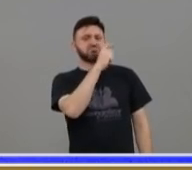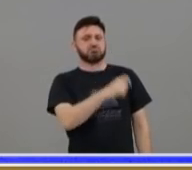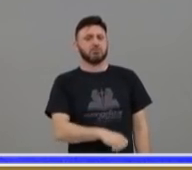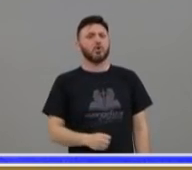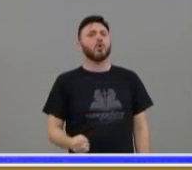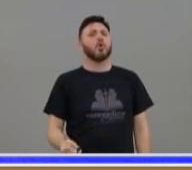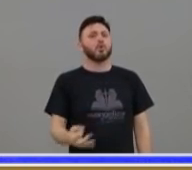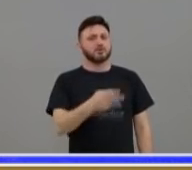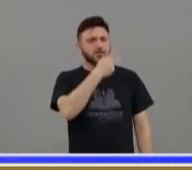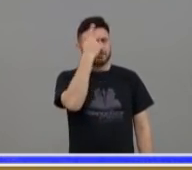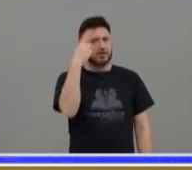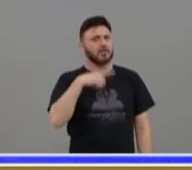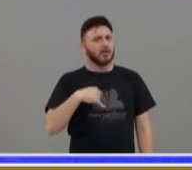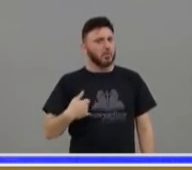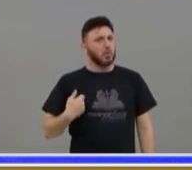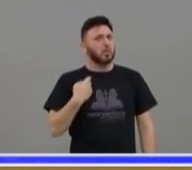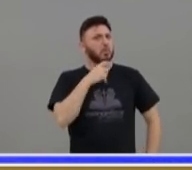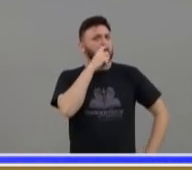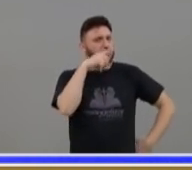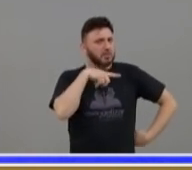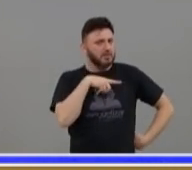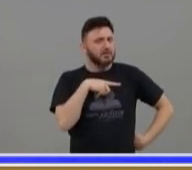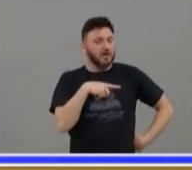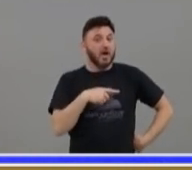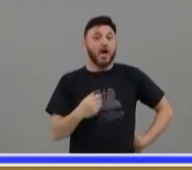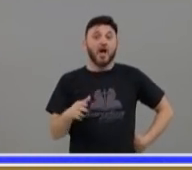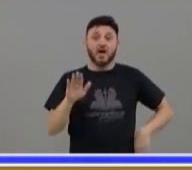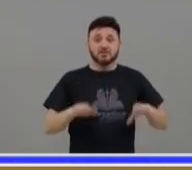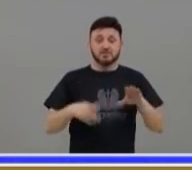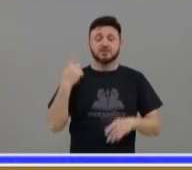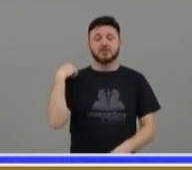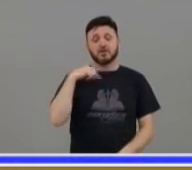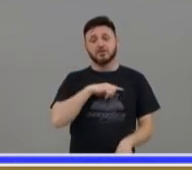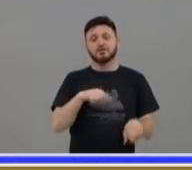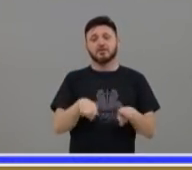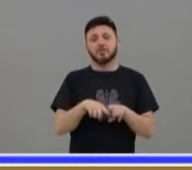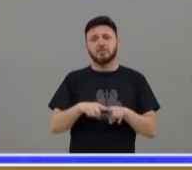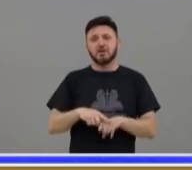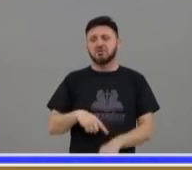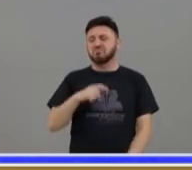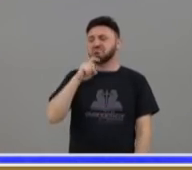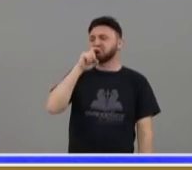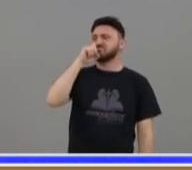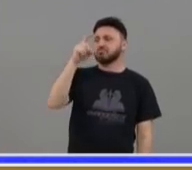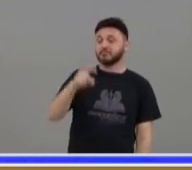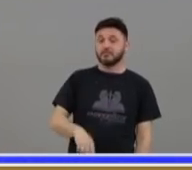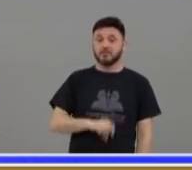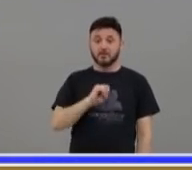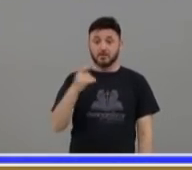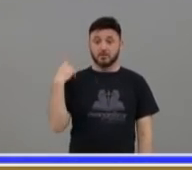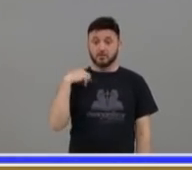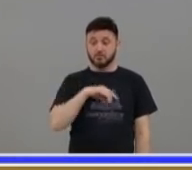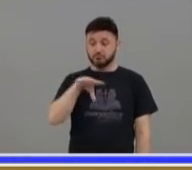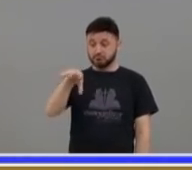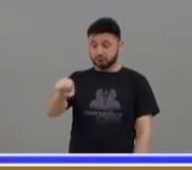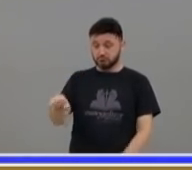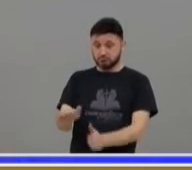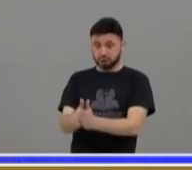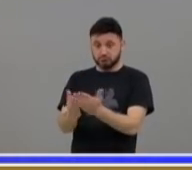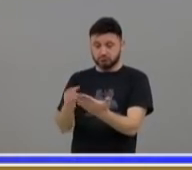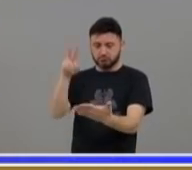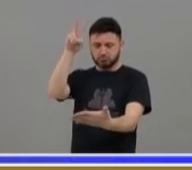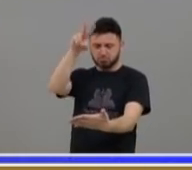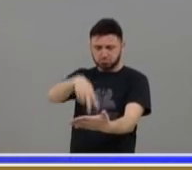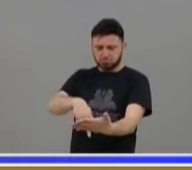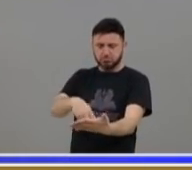pessoas orgulhosas nós conhecemos? Quantas vezes nós somos orgulhosos? E se a gente pega a palavra de Deus,